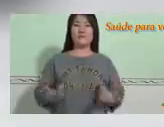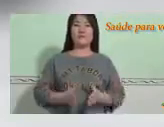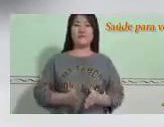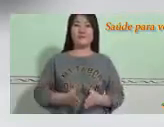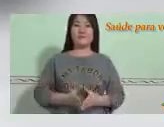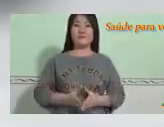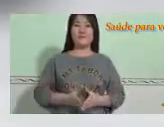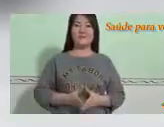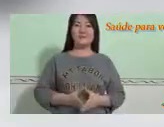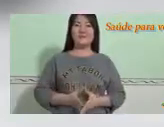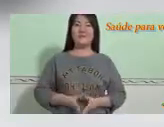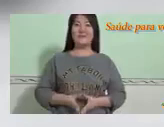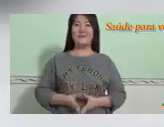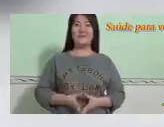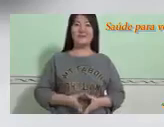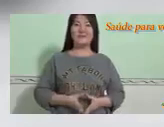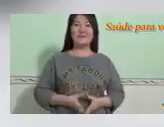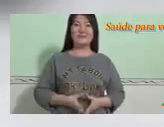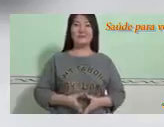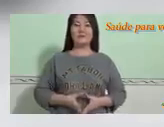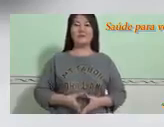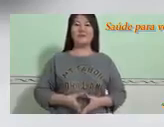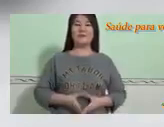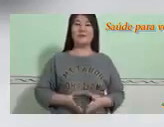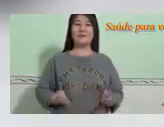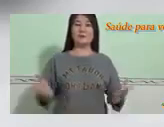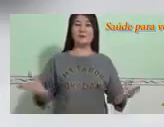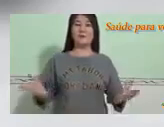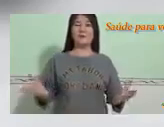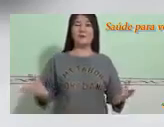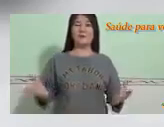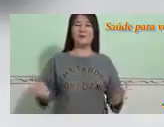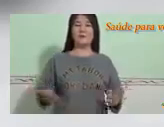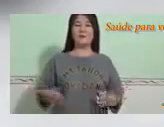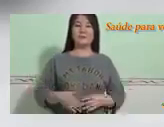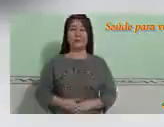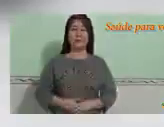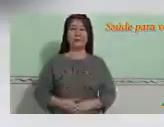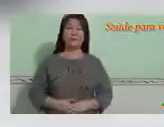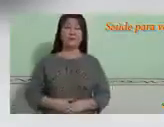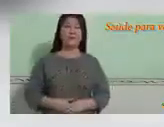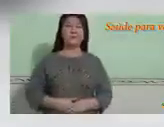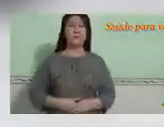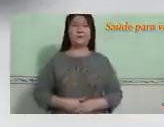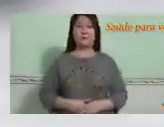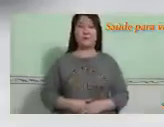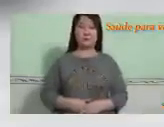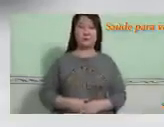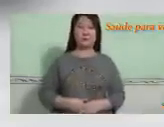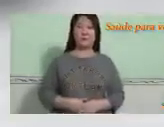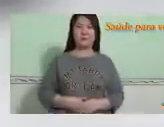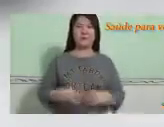Além disso, pessoas que sofreram traumatismo cranioencefálico podem ter alterações cerebrais e desenvolverem